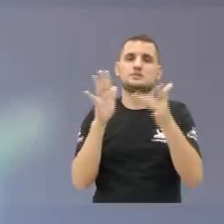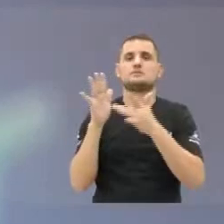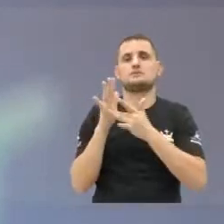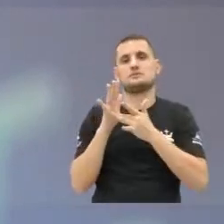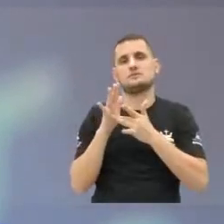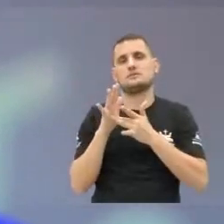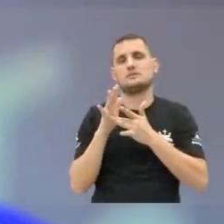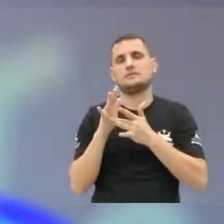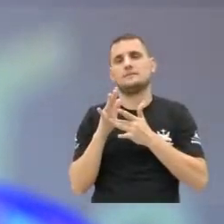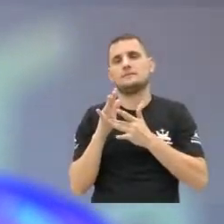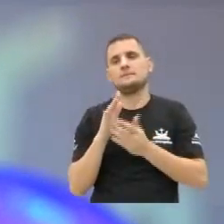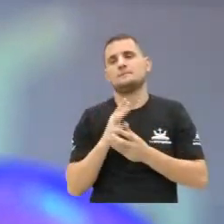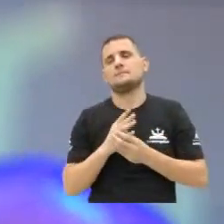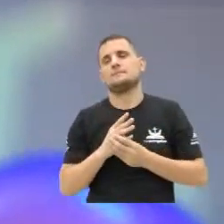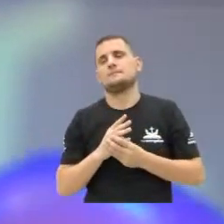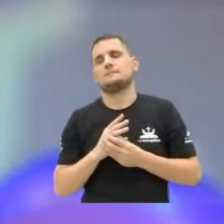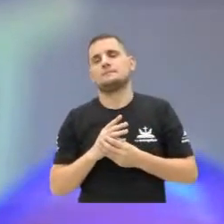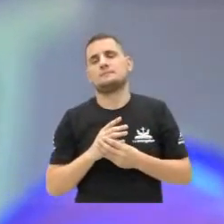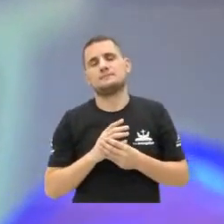Eu te